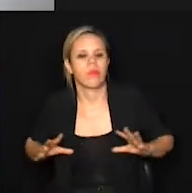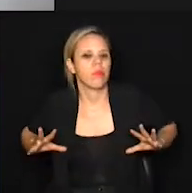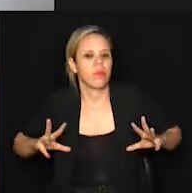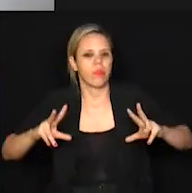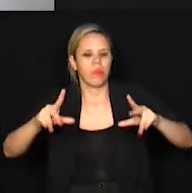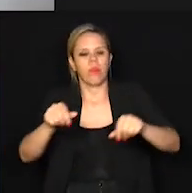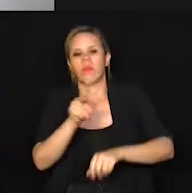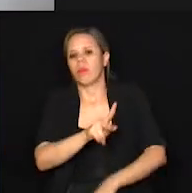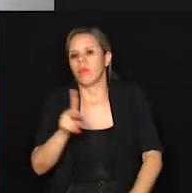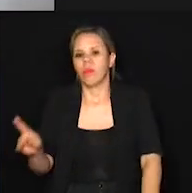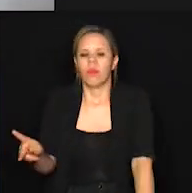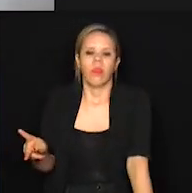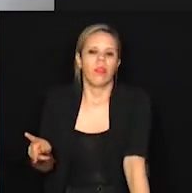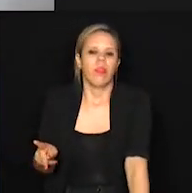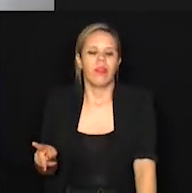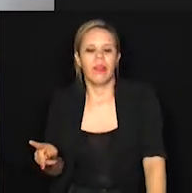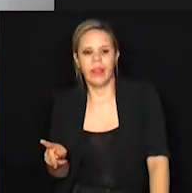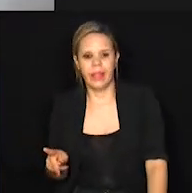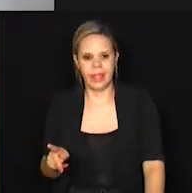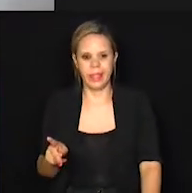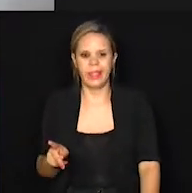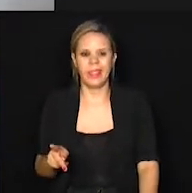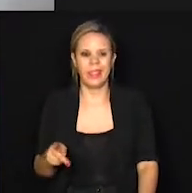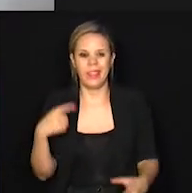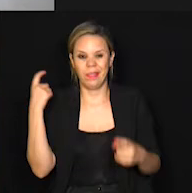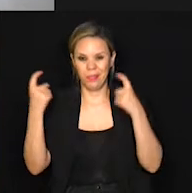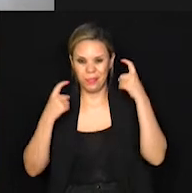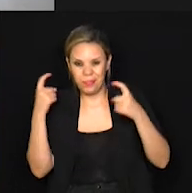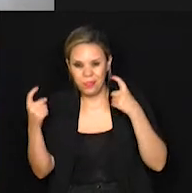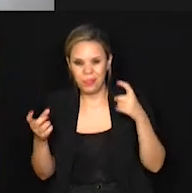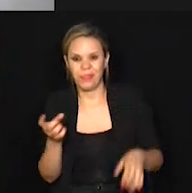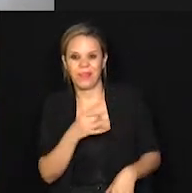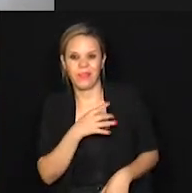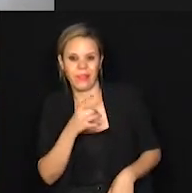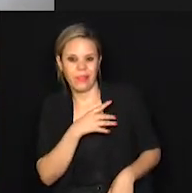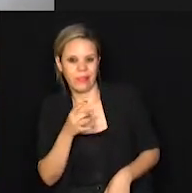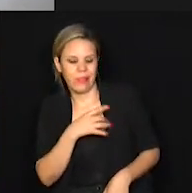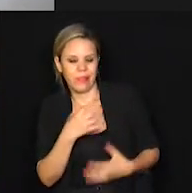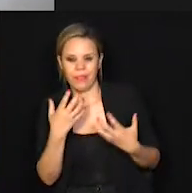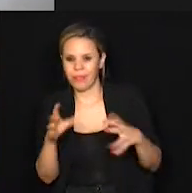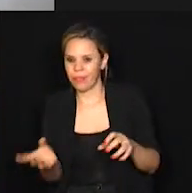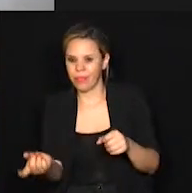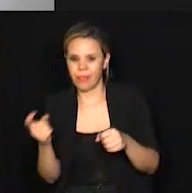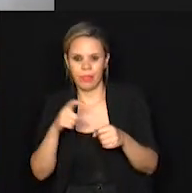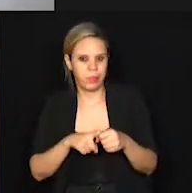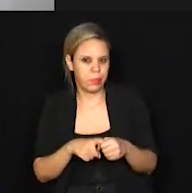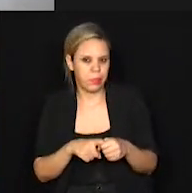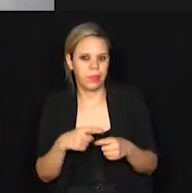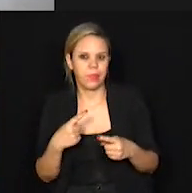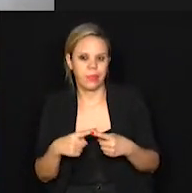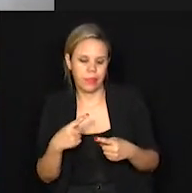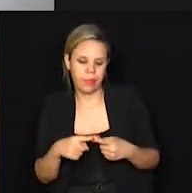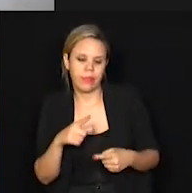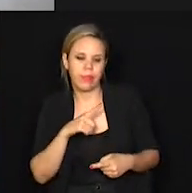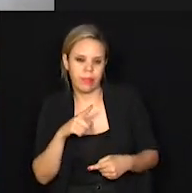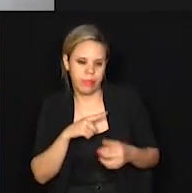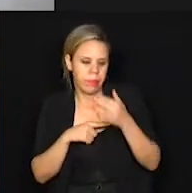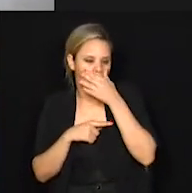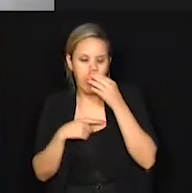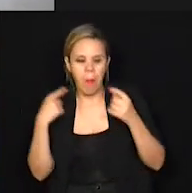os professores estão apreensivos, estão com medo, não querem voltar porque tem realmente uma